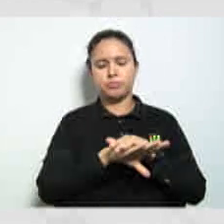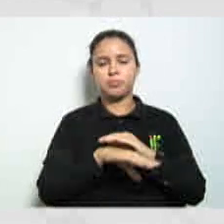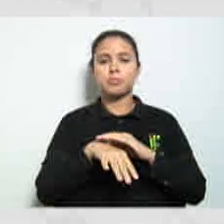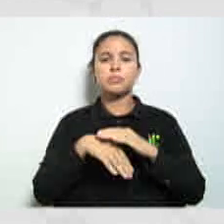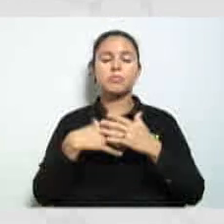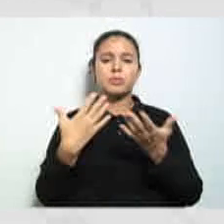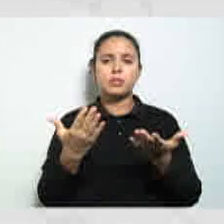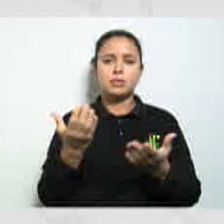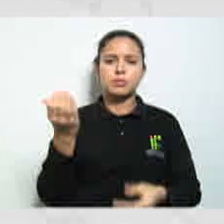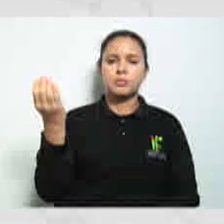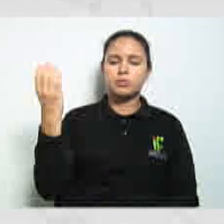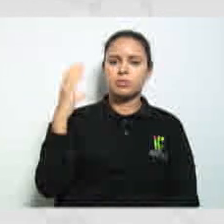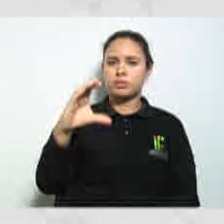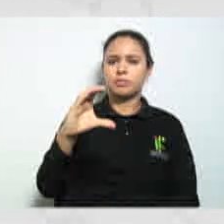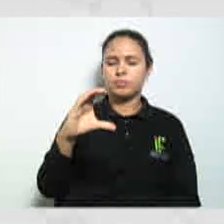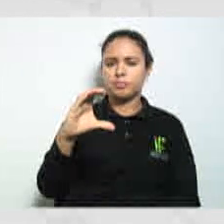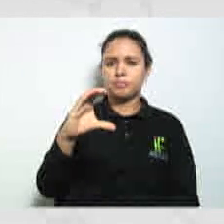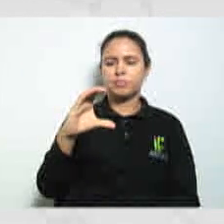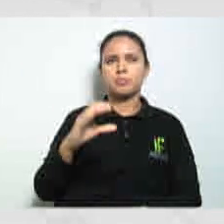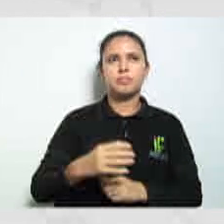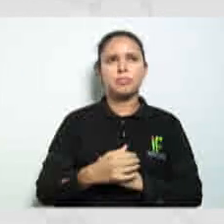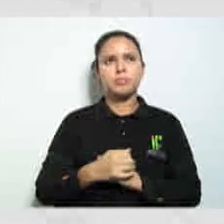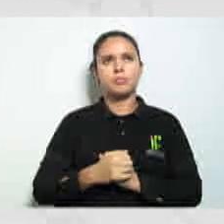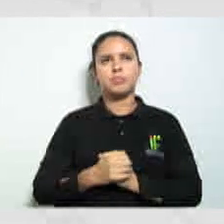Bom, diz que